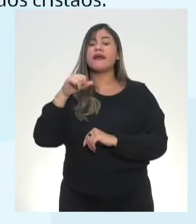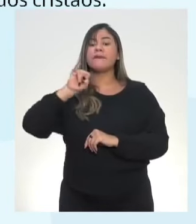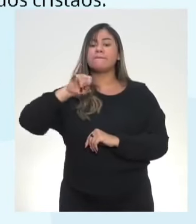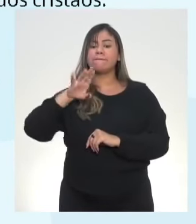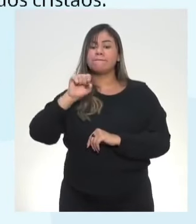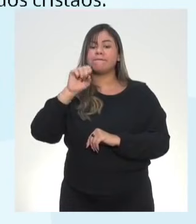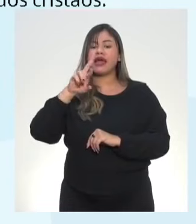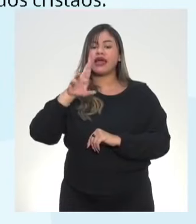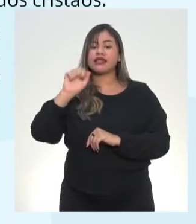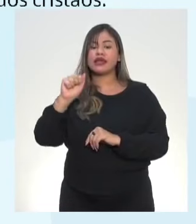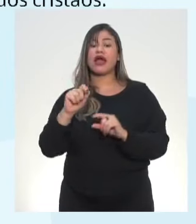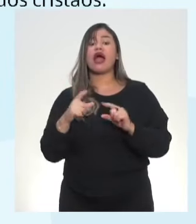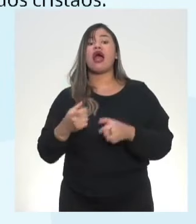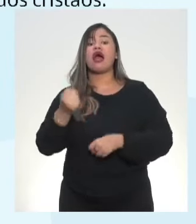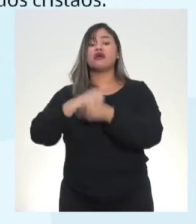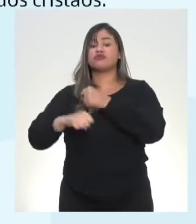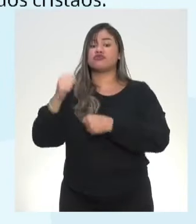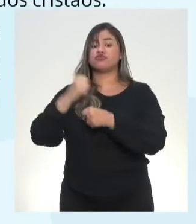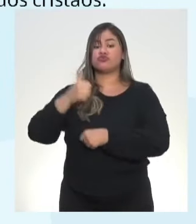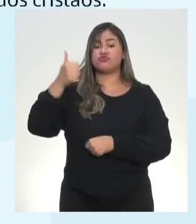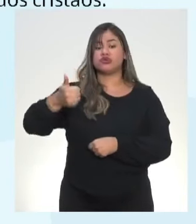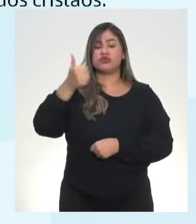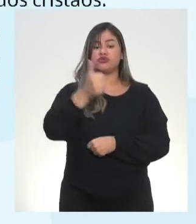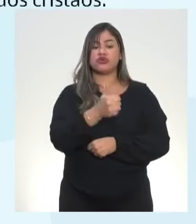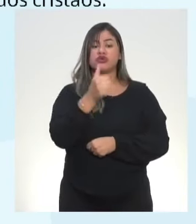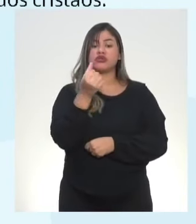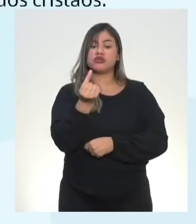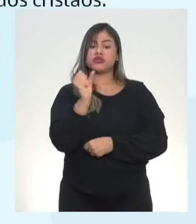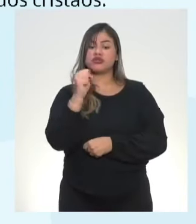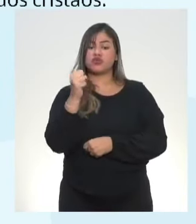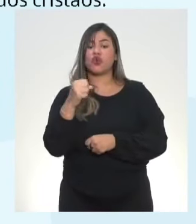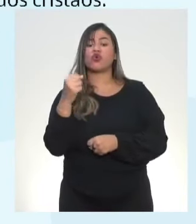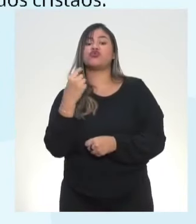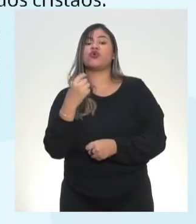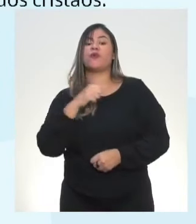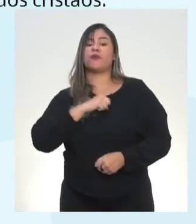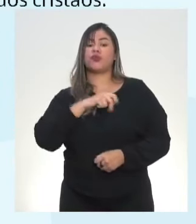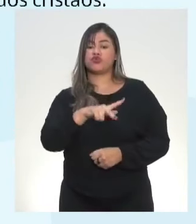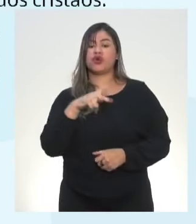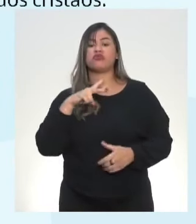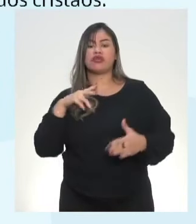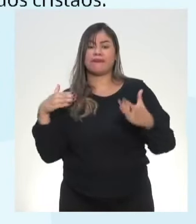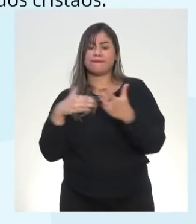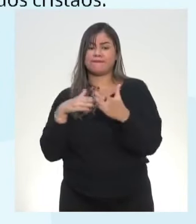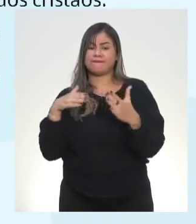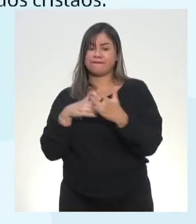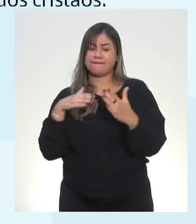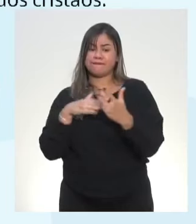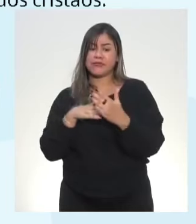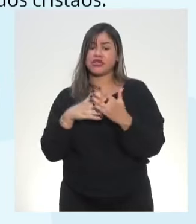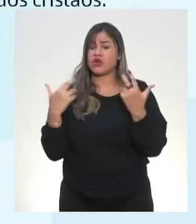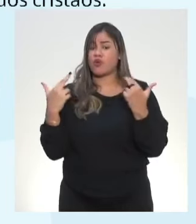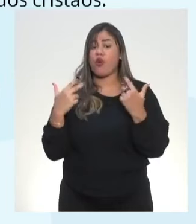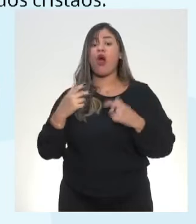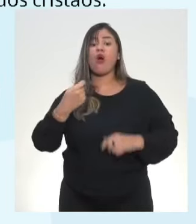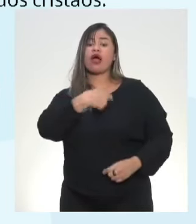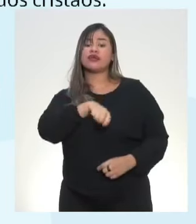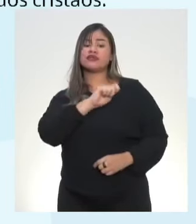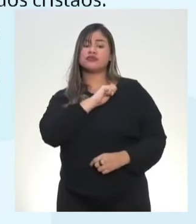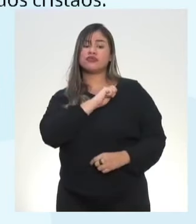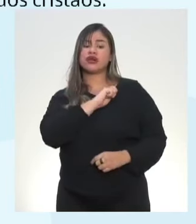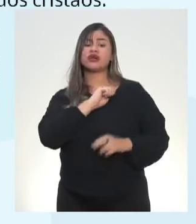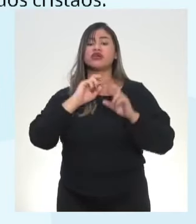já em 1168, tinha os seus limites muito próximos do que é hoje, a unificação da Espanha já